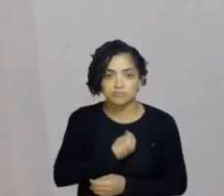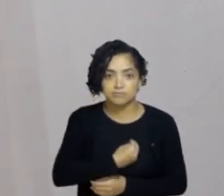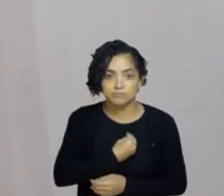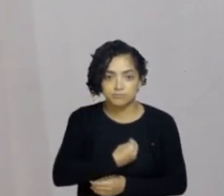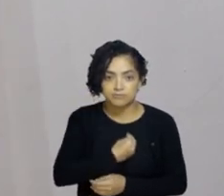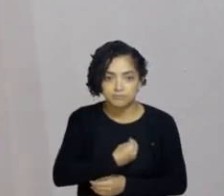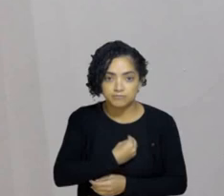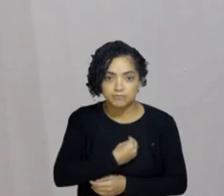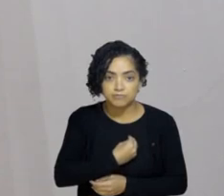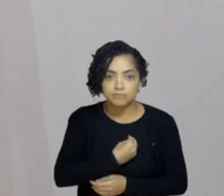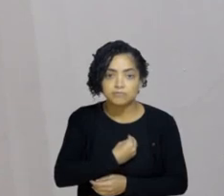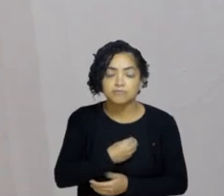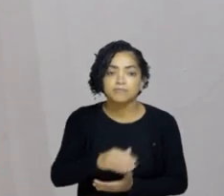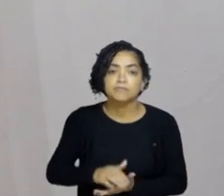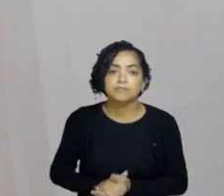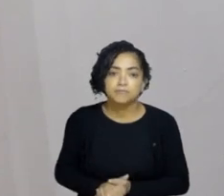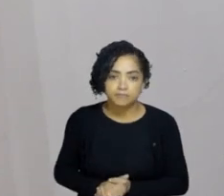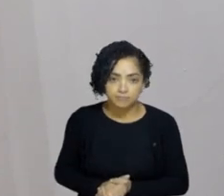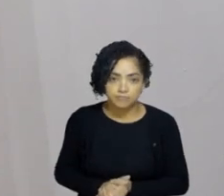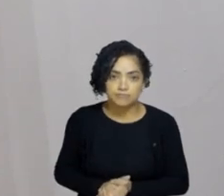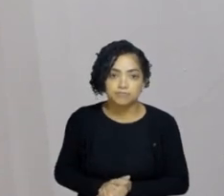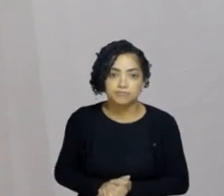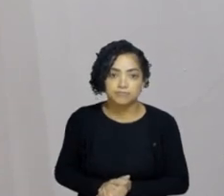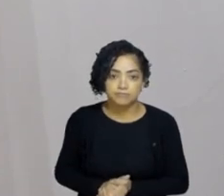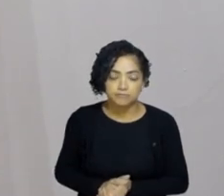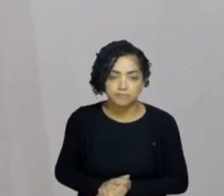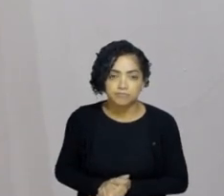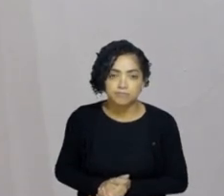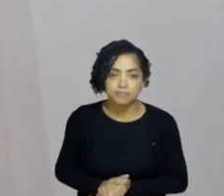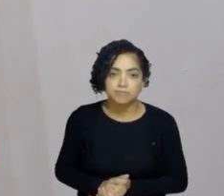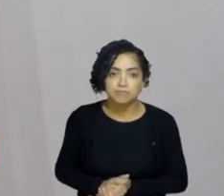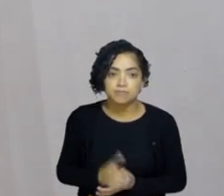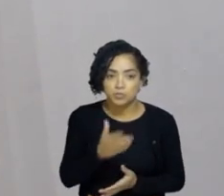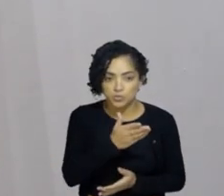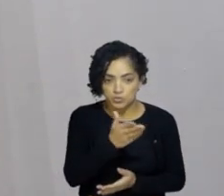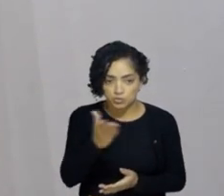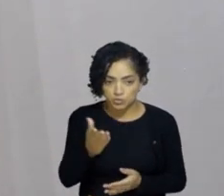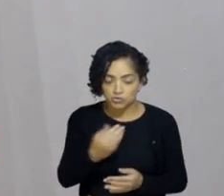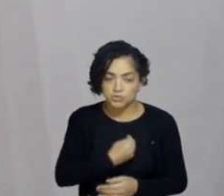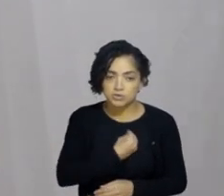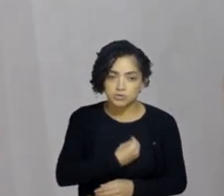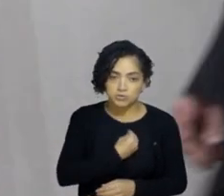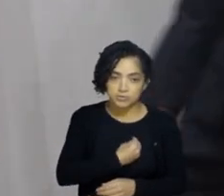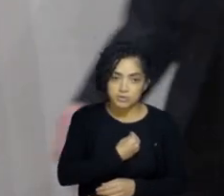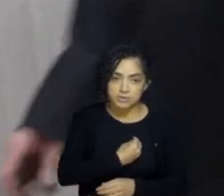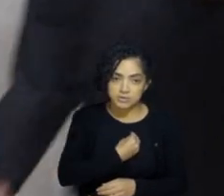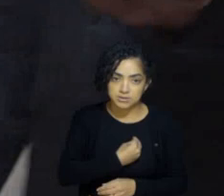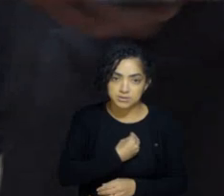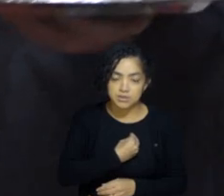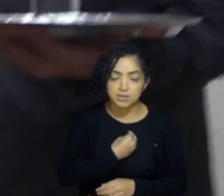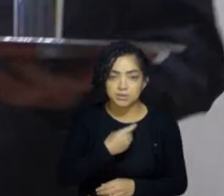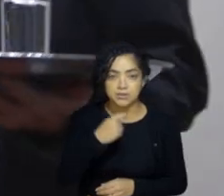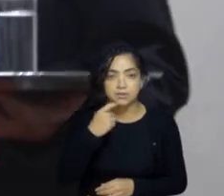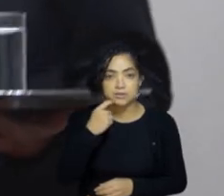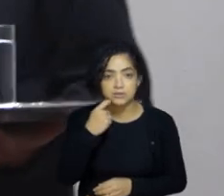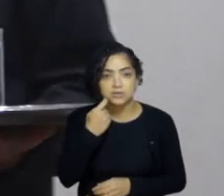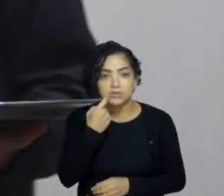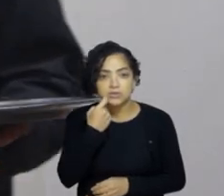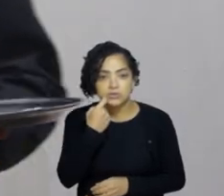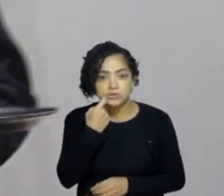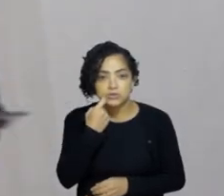estaduais Stener Sorato da Silva Júnior, Márcio Machado, Maurício Peixer e